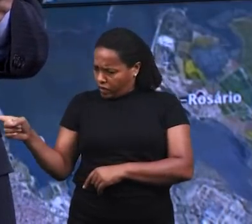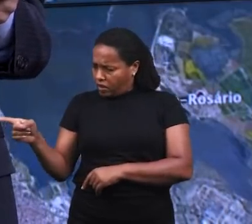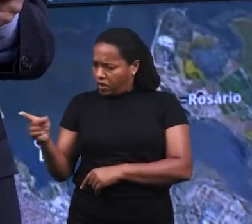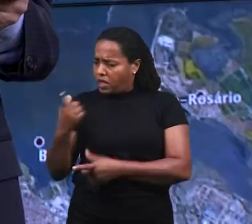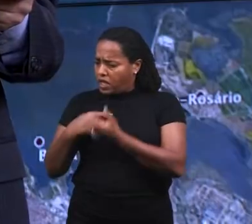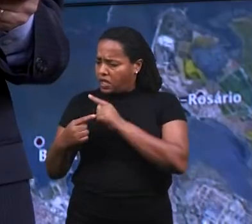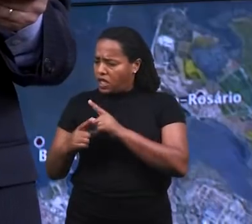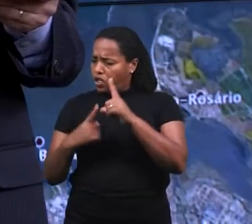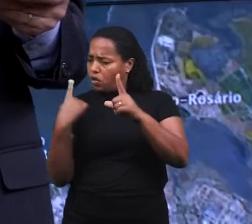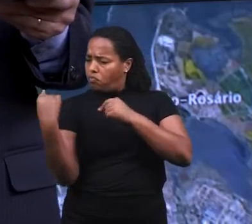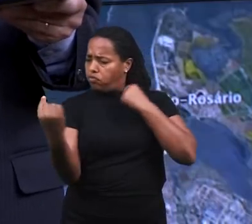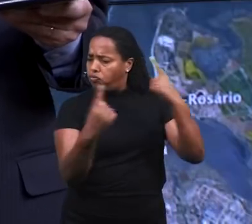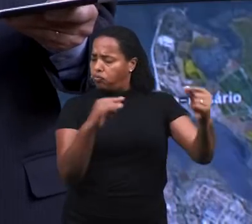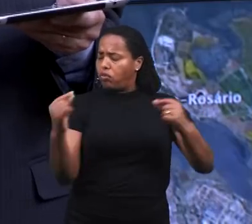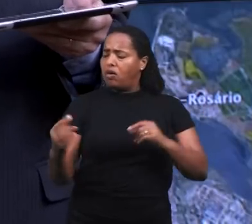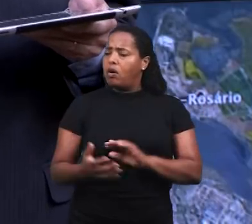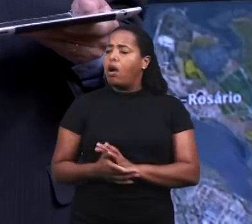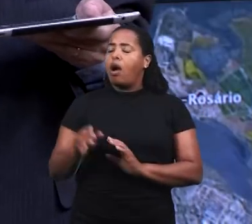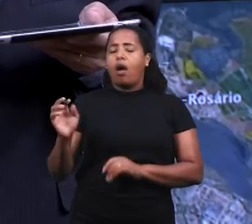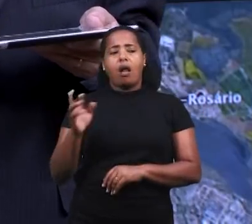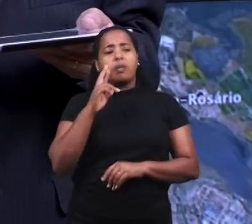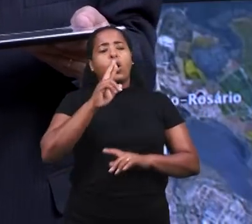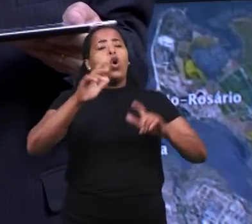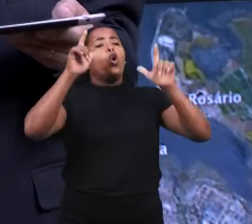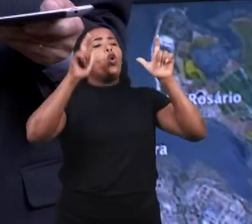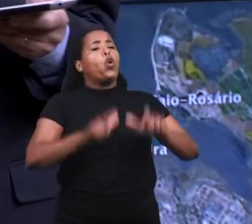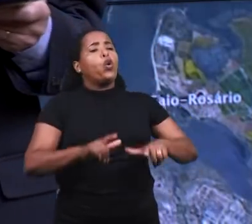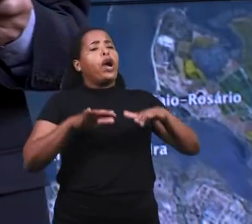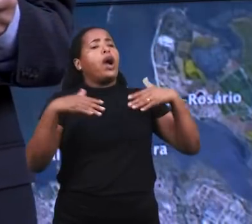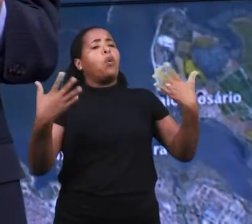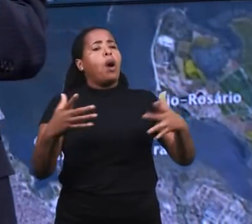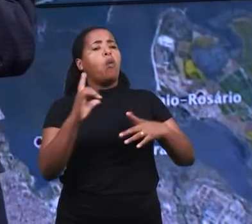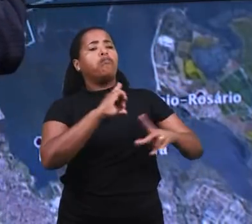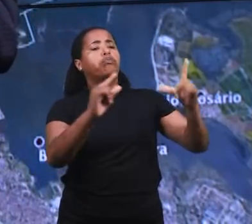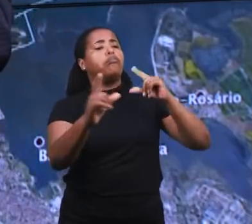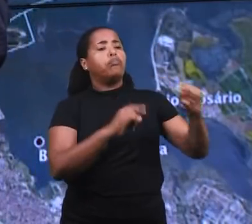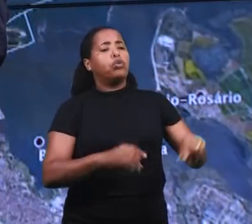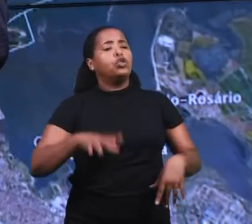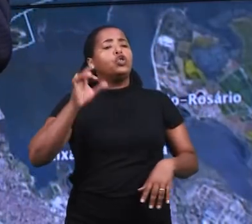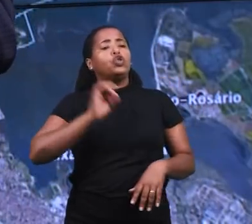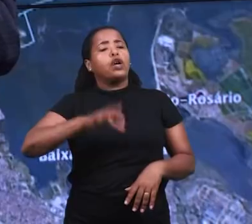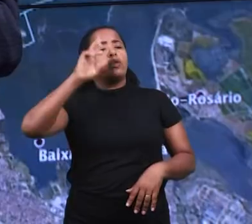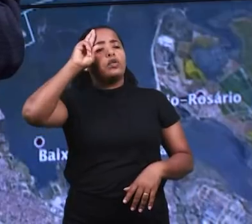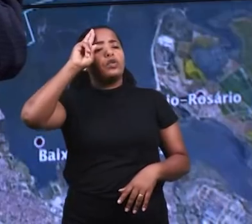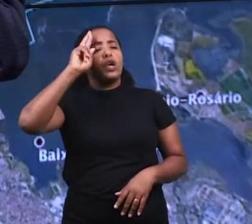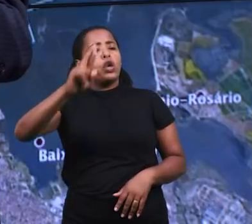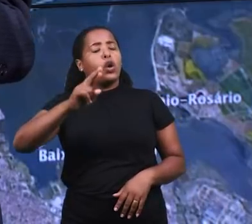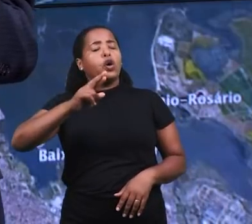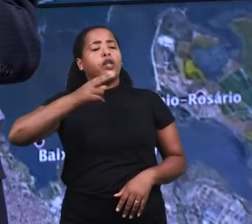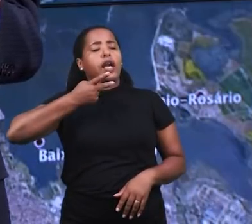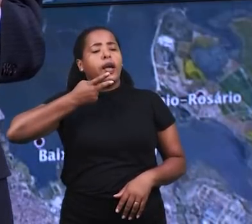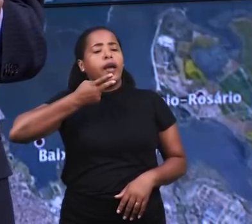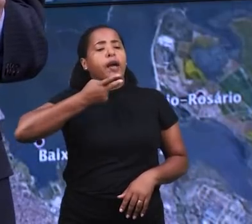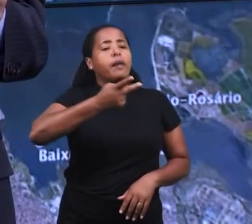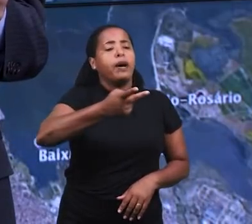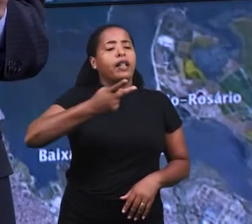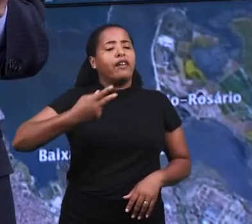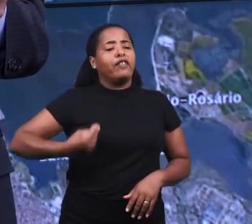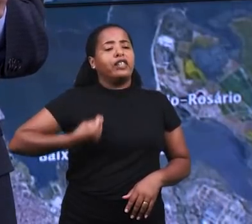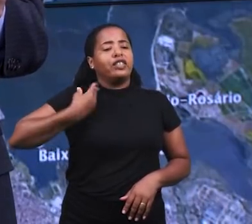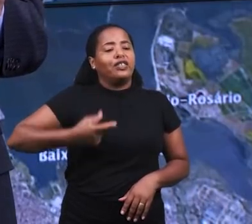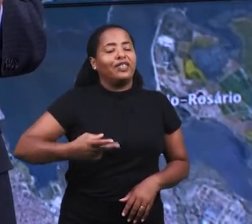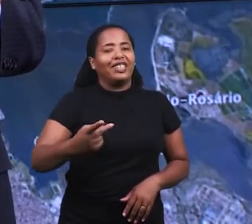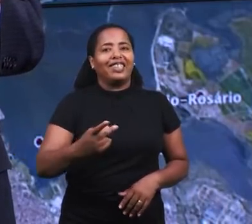discípulos: quereis vós também retirar-vos? E eles responderam: para quem iremos nós? Só tu tens palavras de